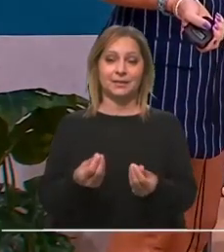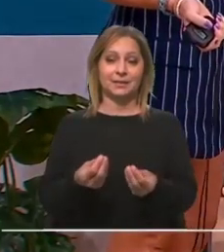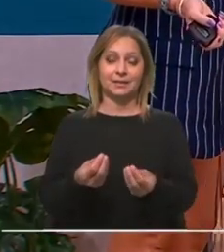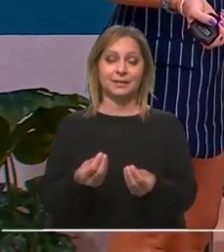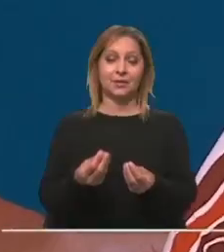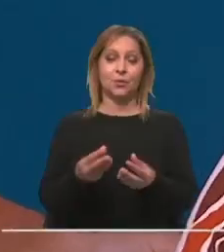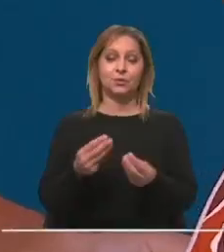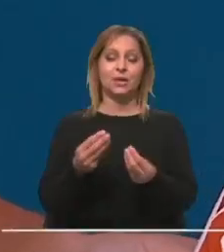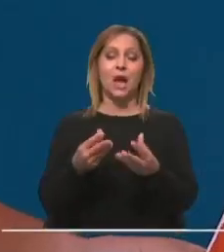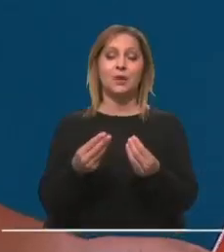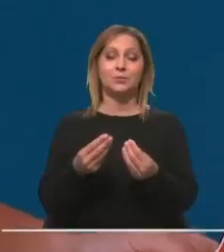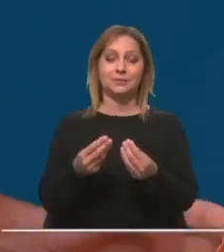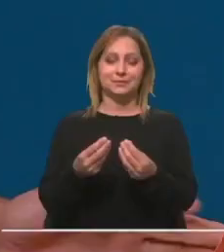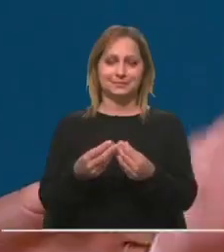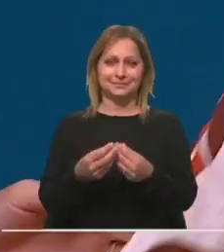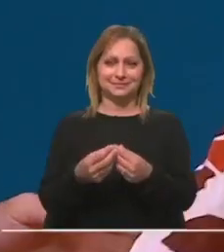de algodão. Ai.